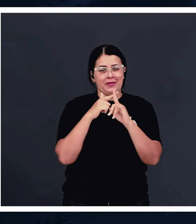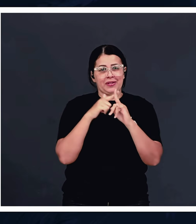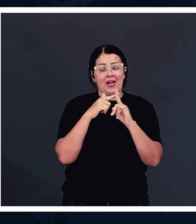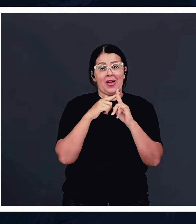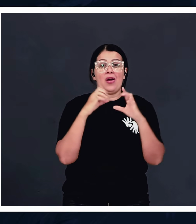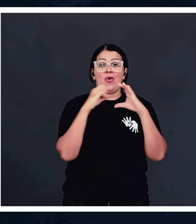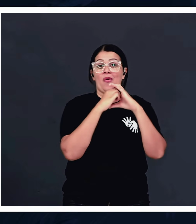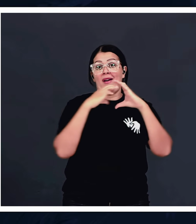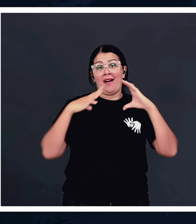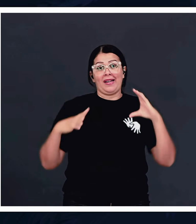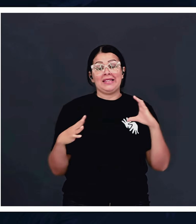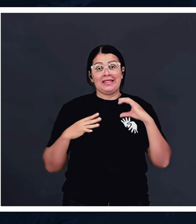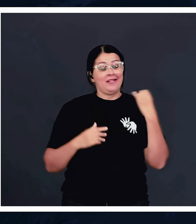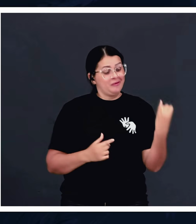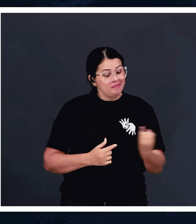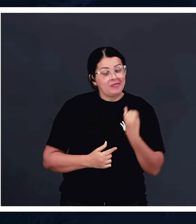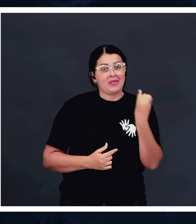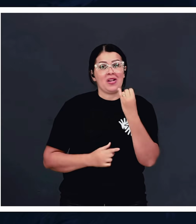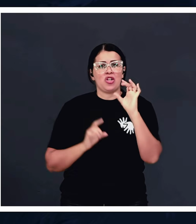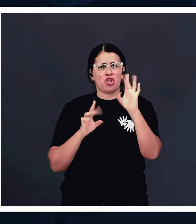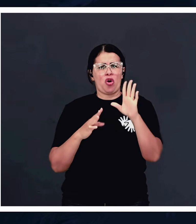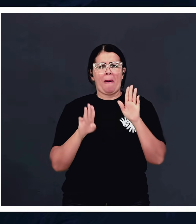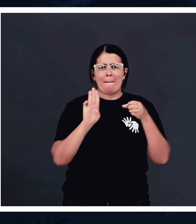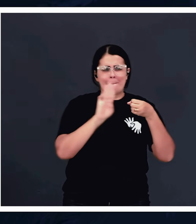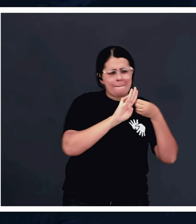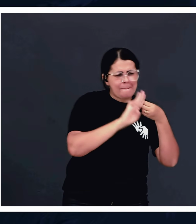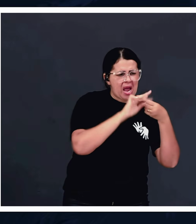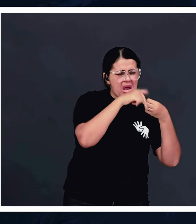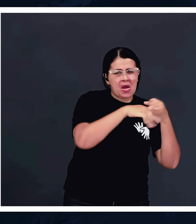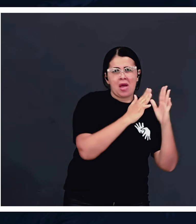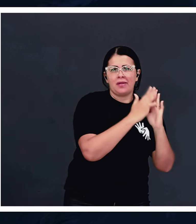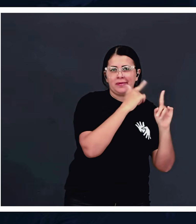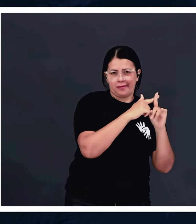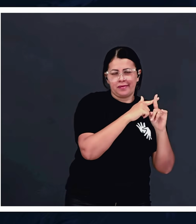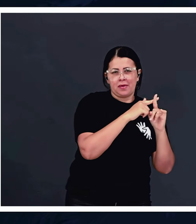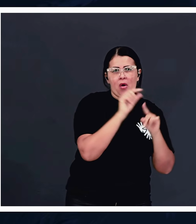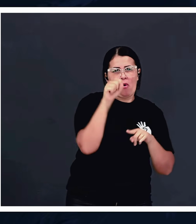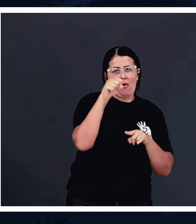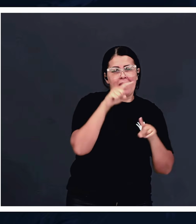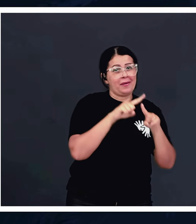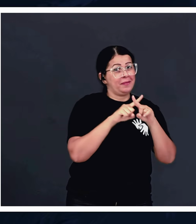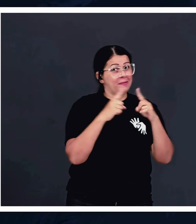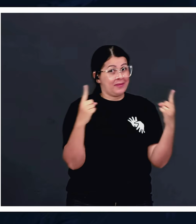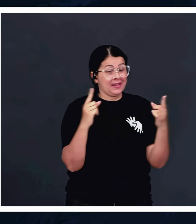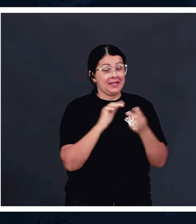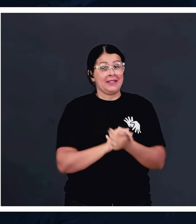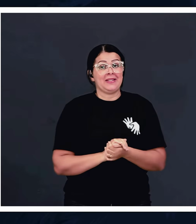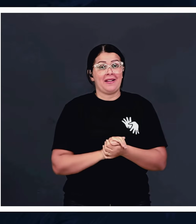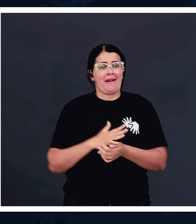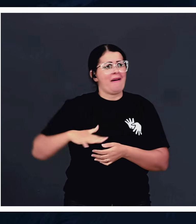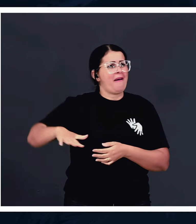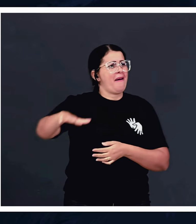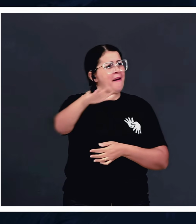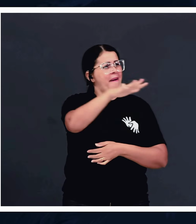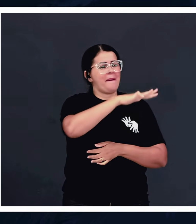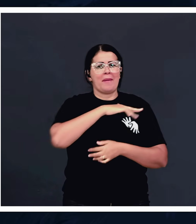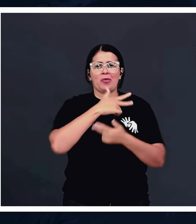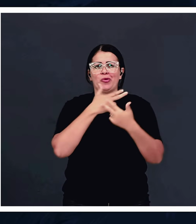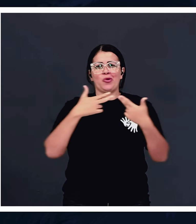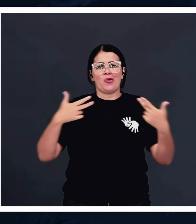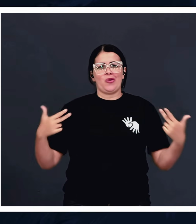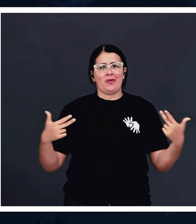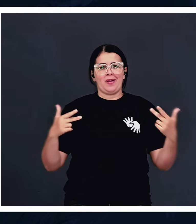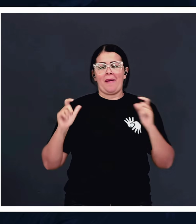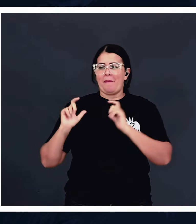característica interessante. Ela não é uma igreja de bairro. Nós estamos num bairro, mas a maioria dos nossos membros,